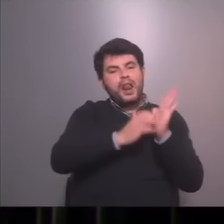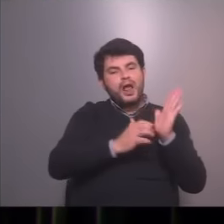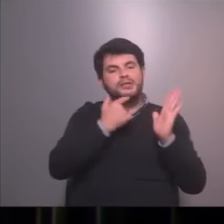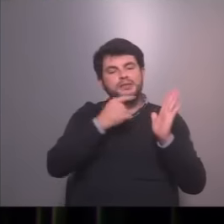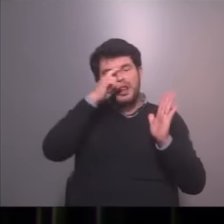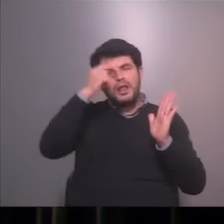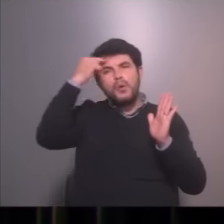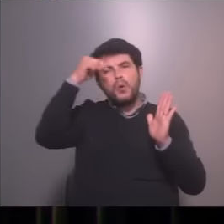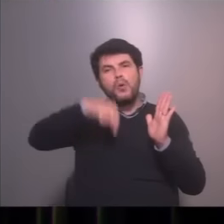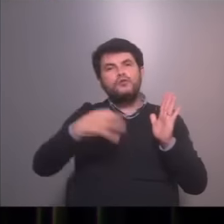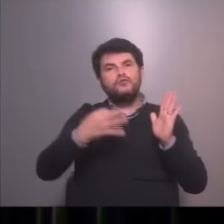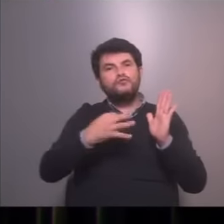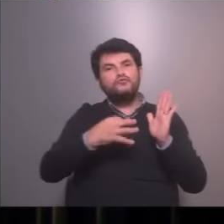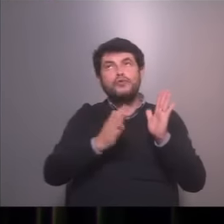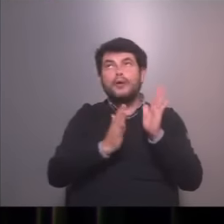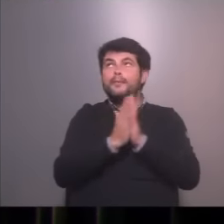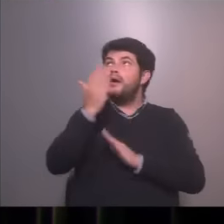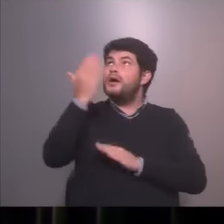e em harmonia.